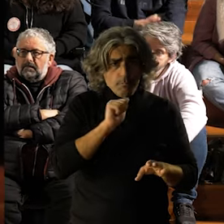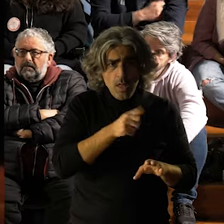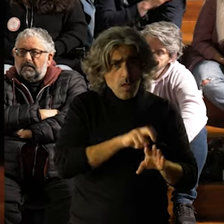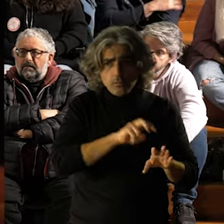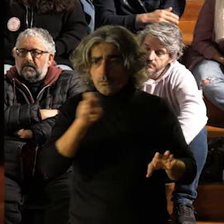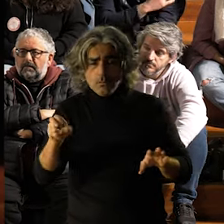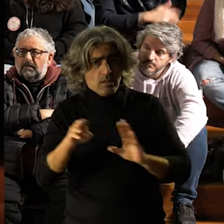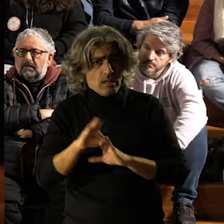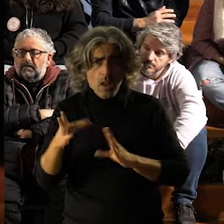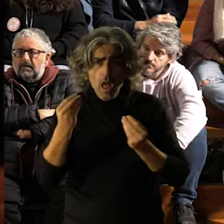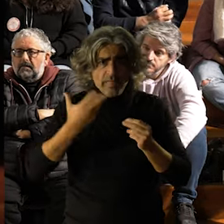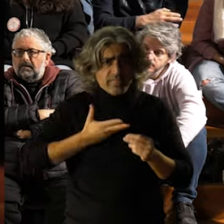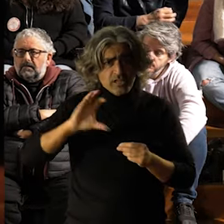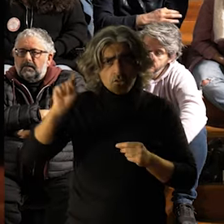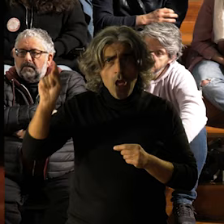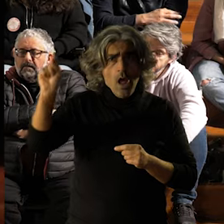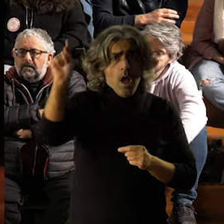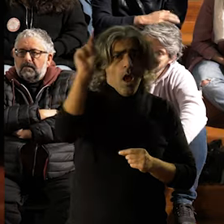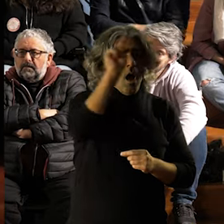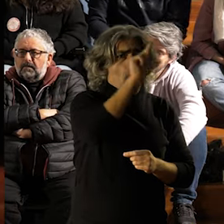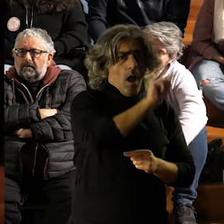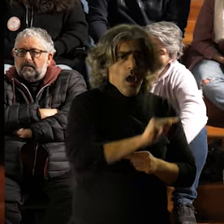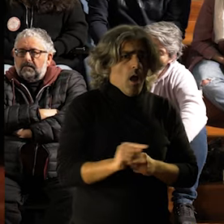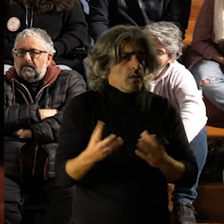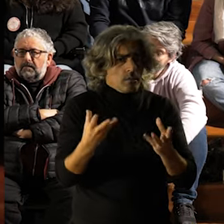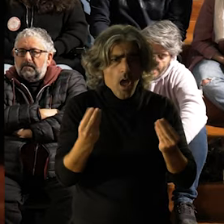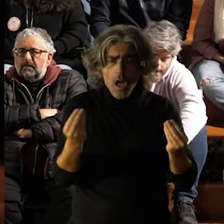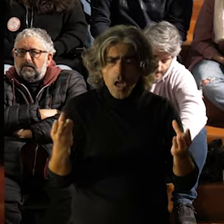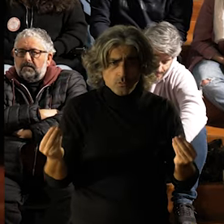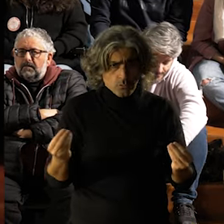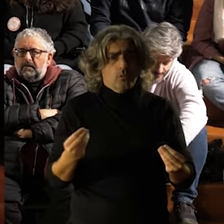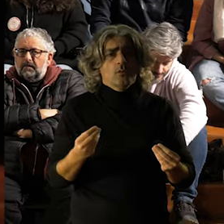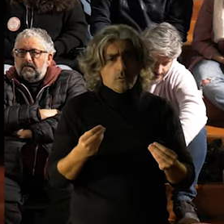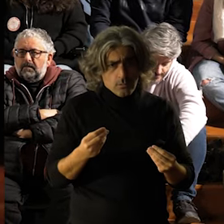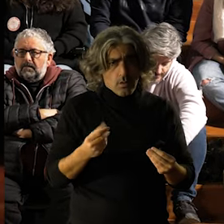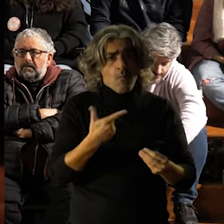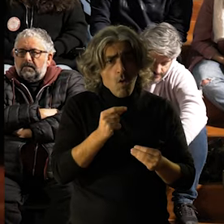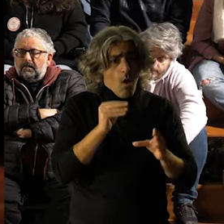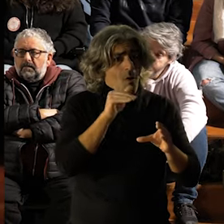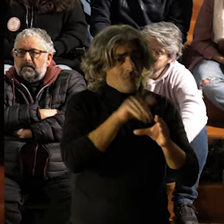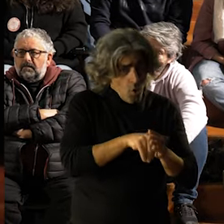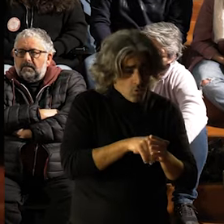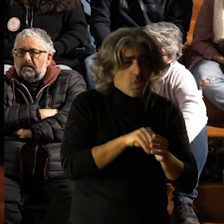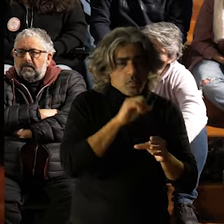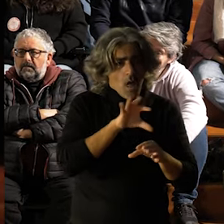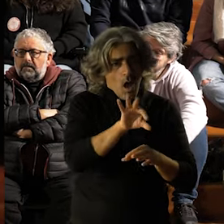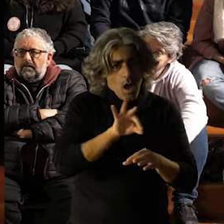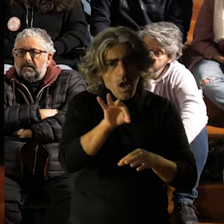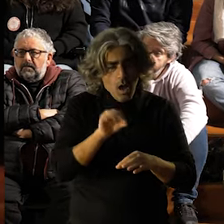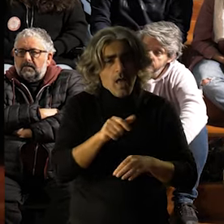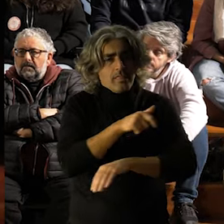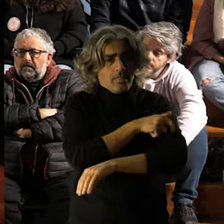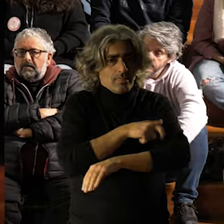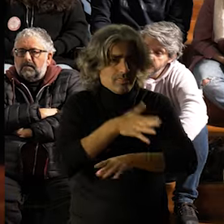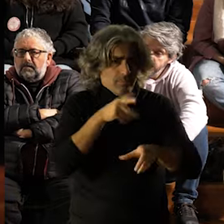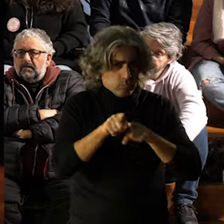É assim em tantos distritos deste país. É o voto no Bloco de Esquerda que pode eleger deputadas e deputados para